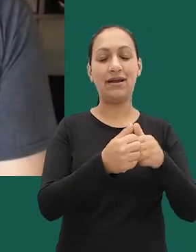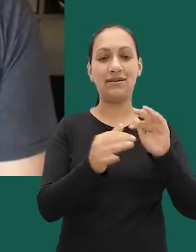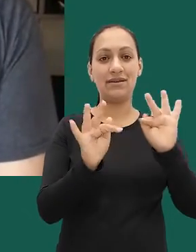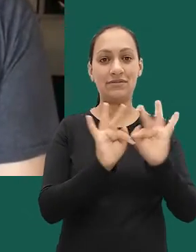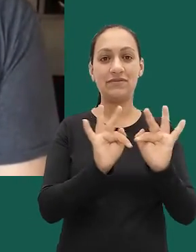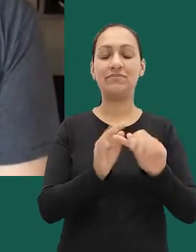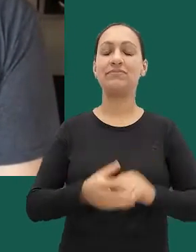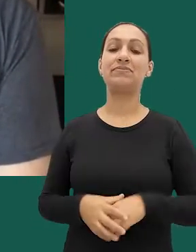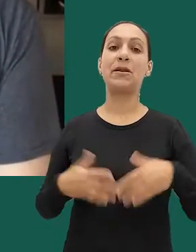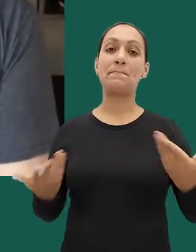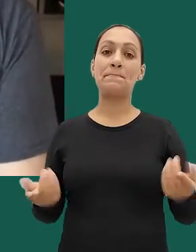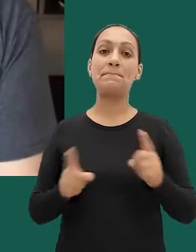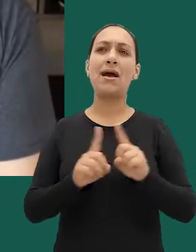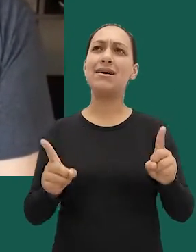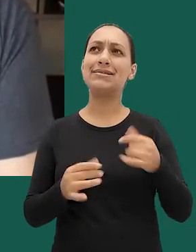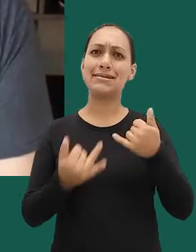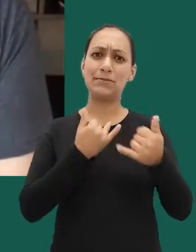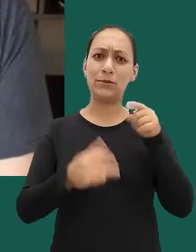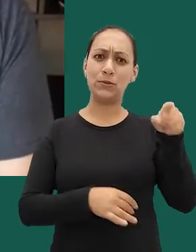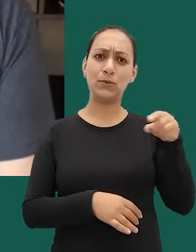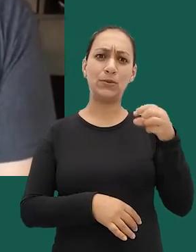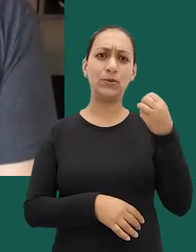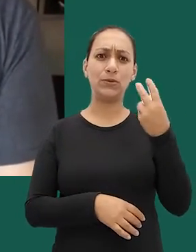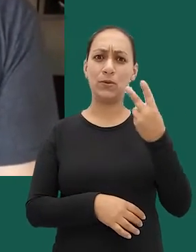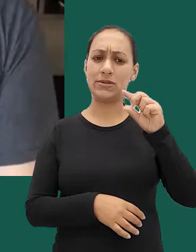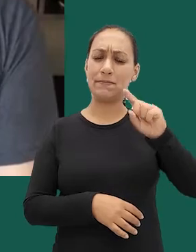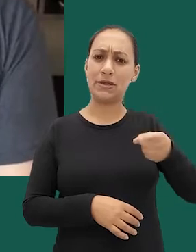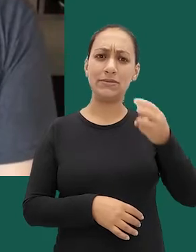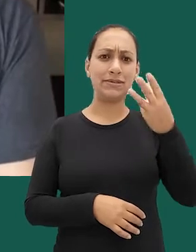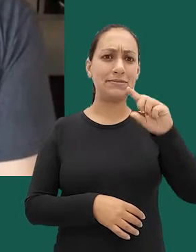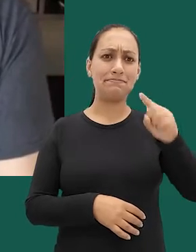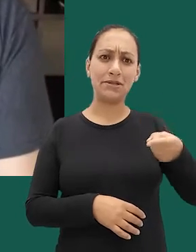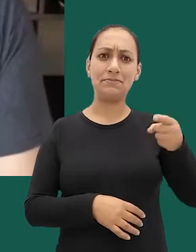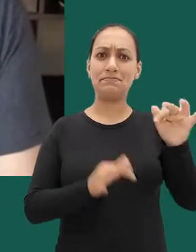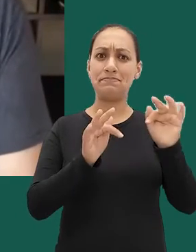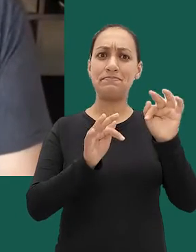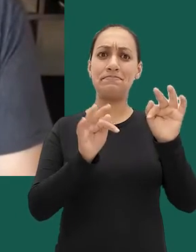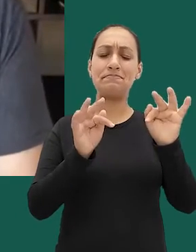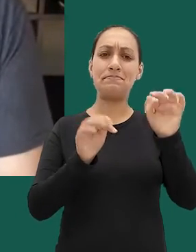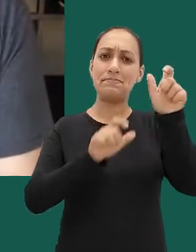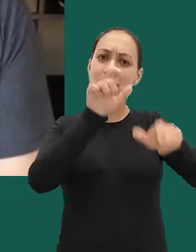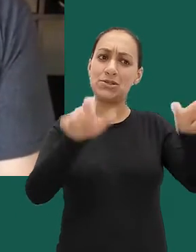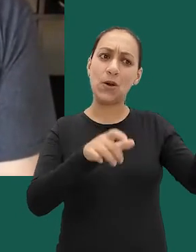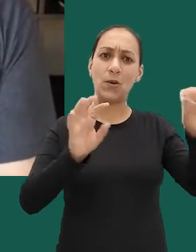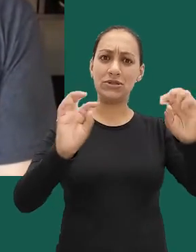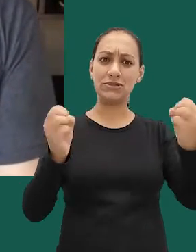dá palestra então para 2.000, 3.000 pessoas, palestras em inglês, em grandes teatros,